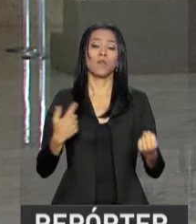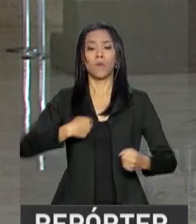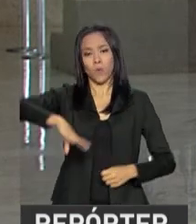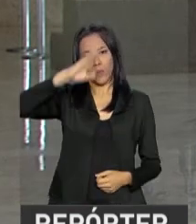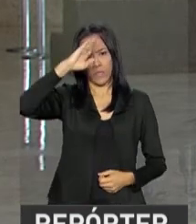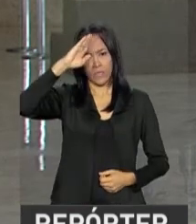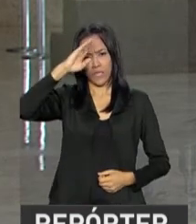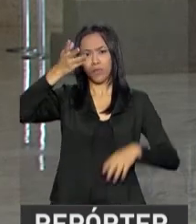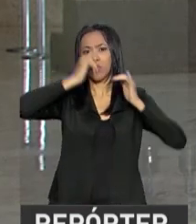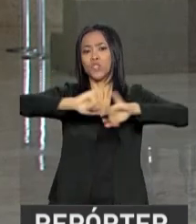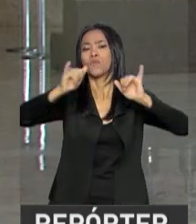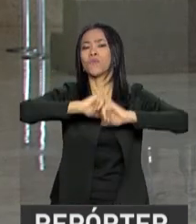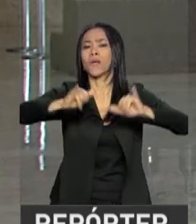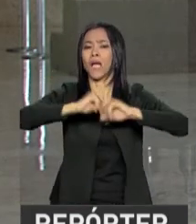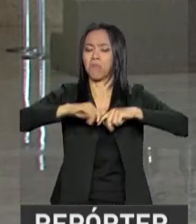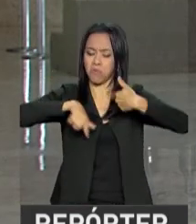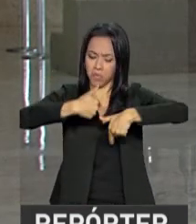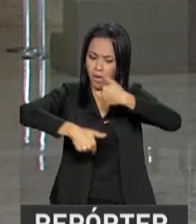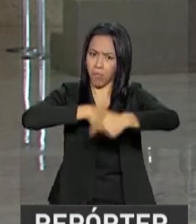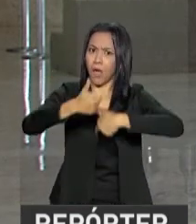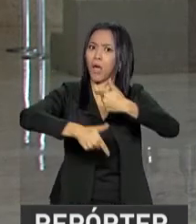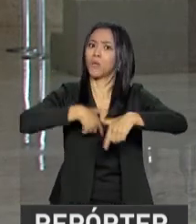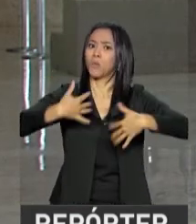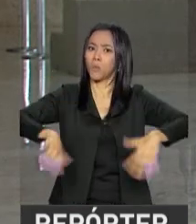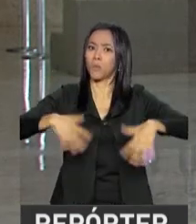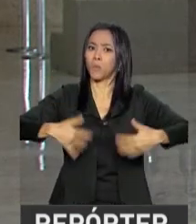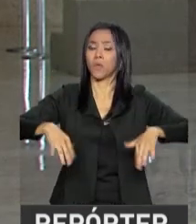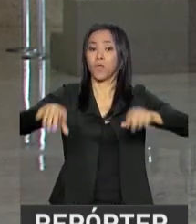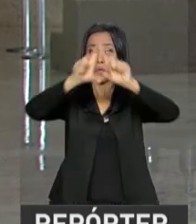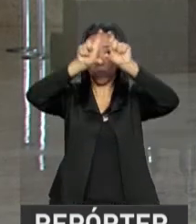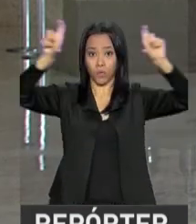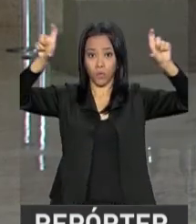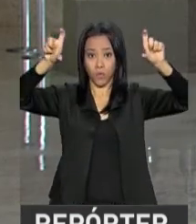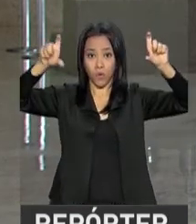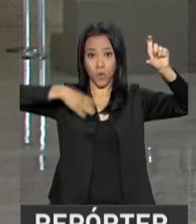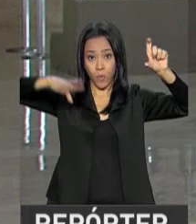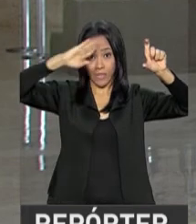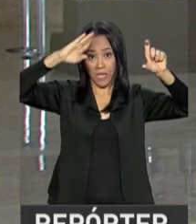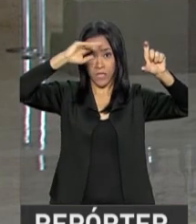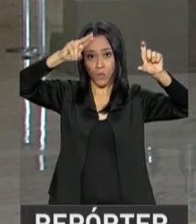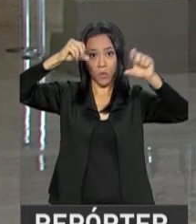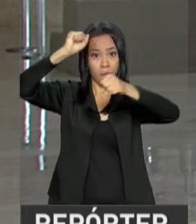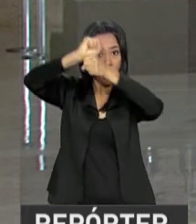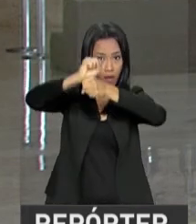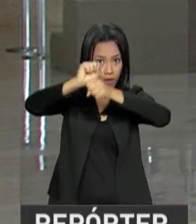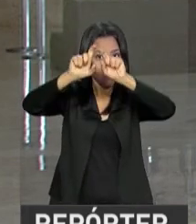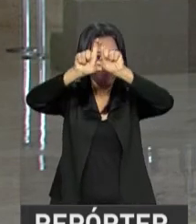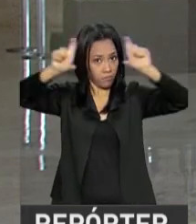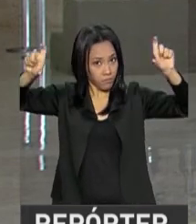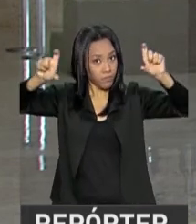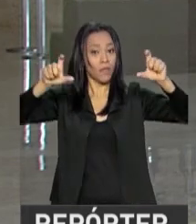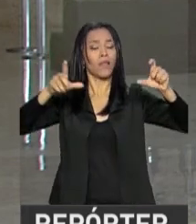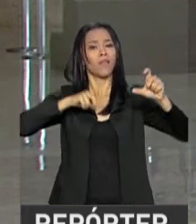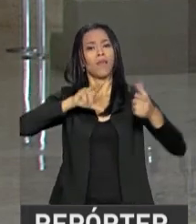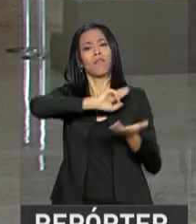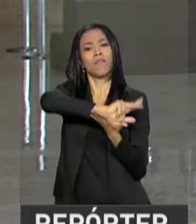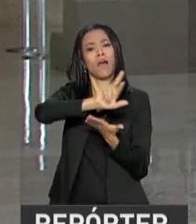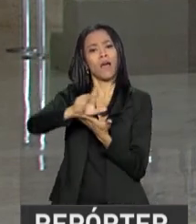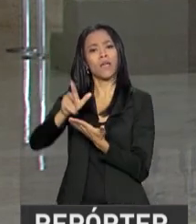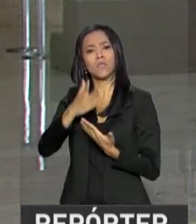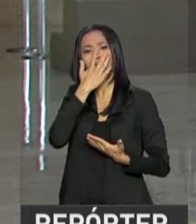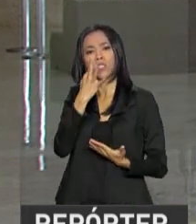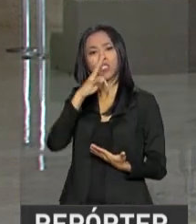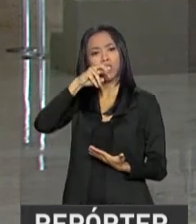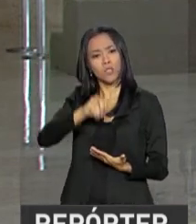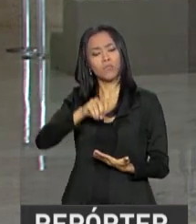o trabalho da corporação é com o slogan o seu exército nunca para o a campanha reúne vários tipos de